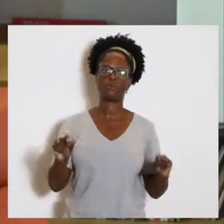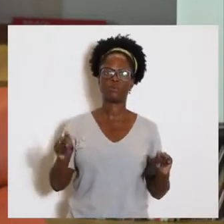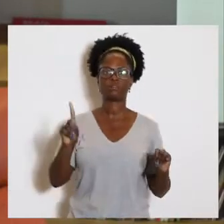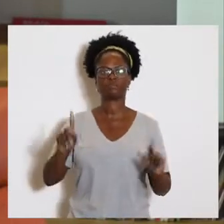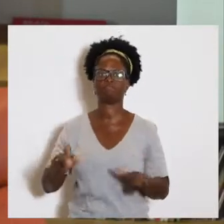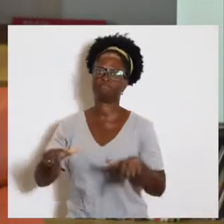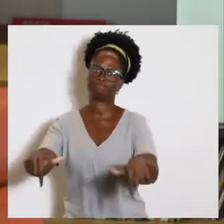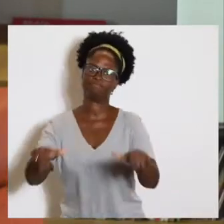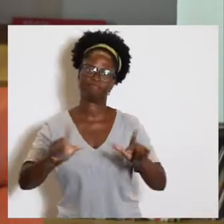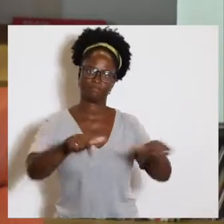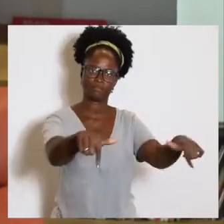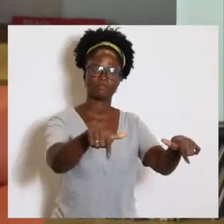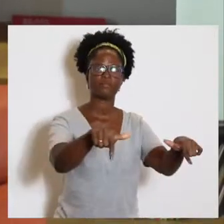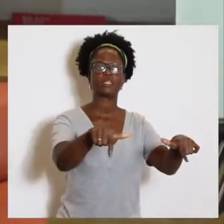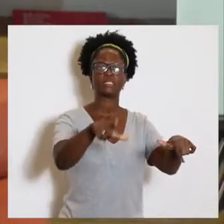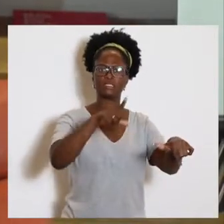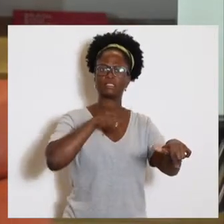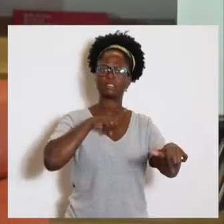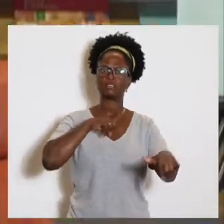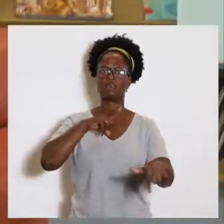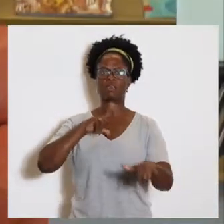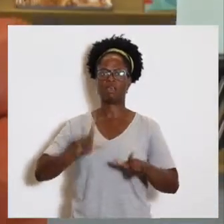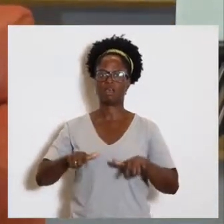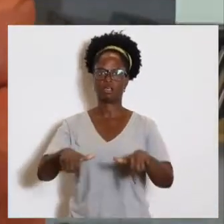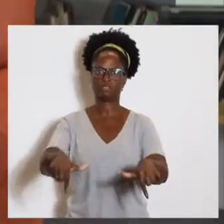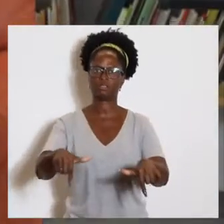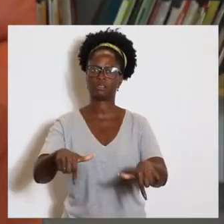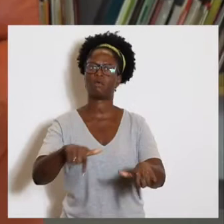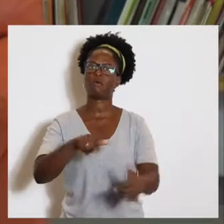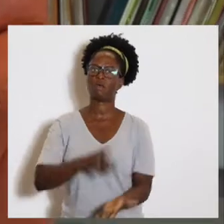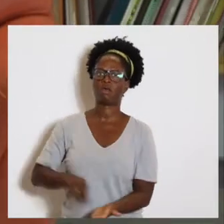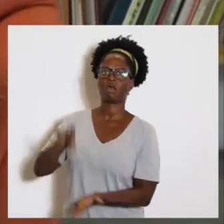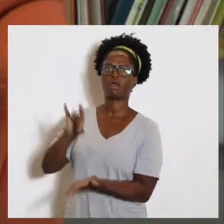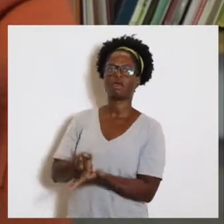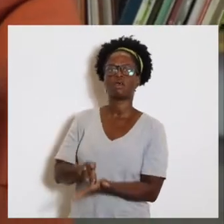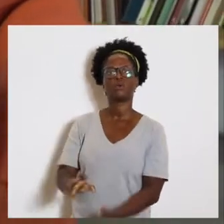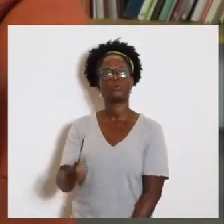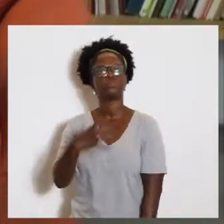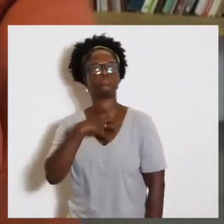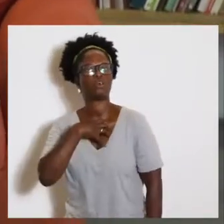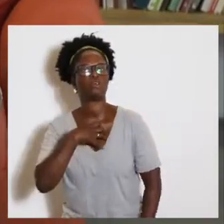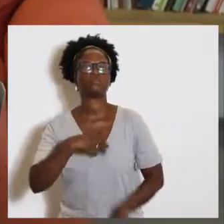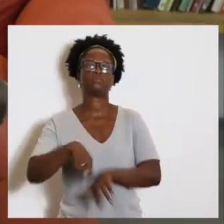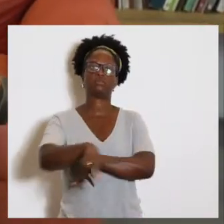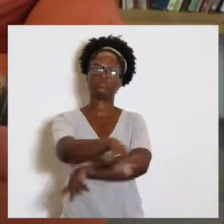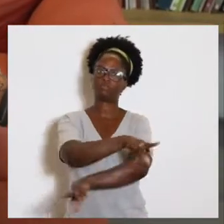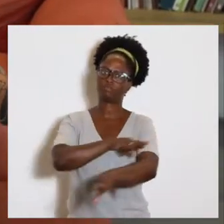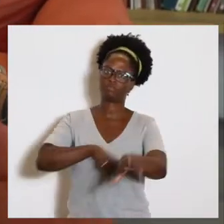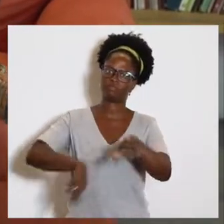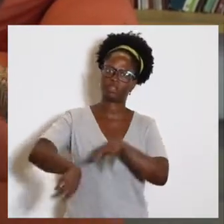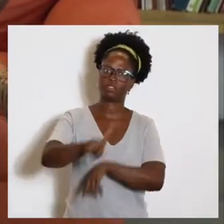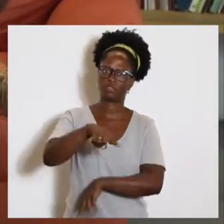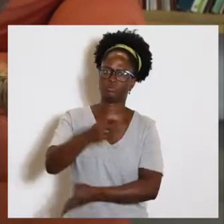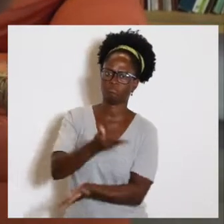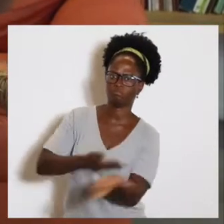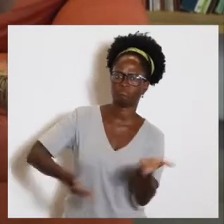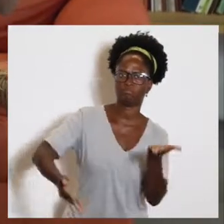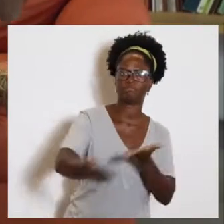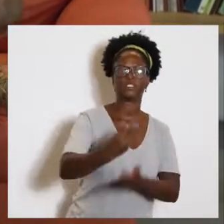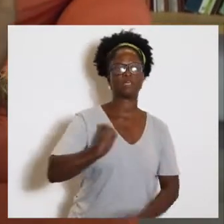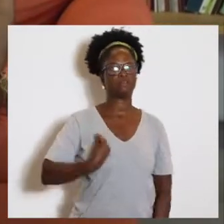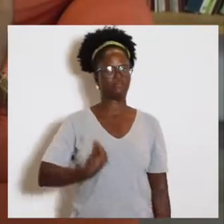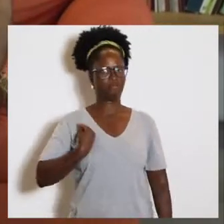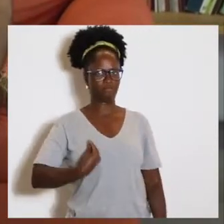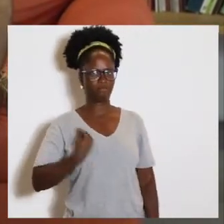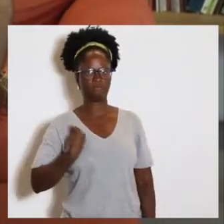efetivamente ele se impõe a realidade são as formas da realidade com as quais nós convivemos com as quais nós